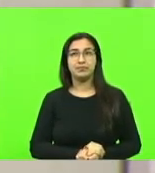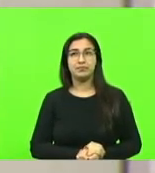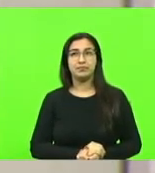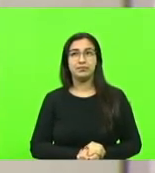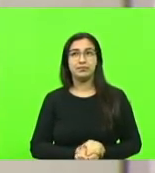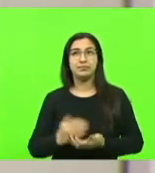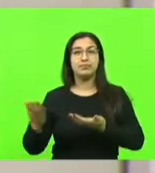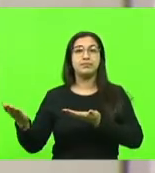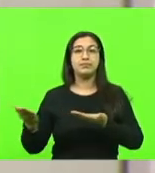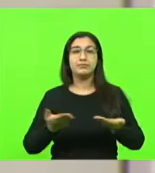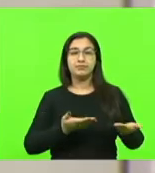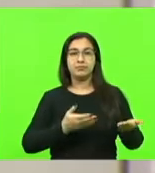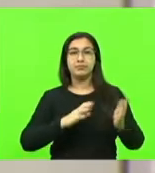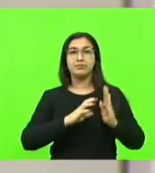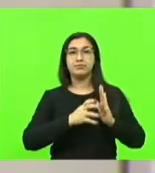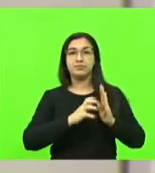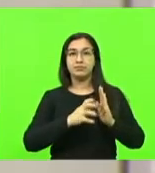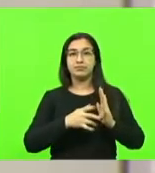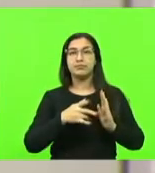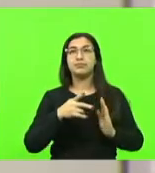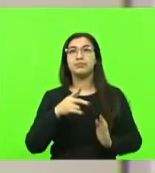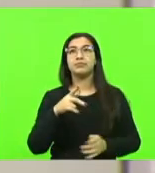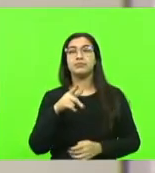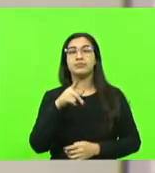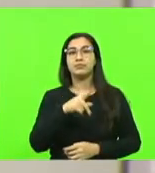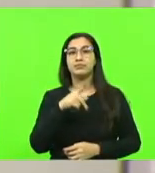Próximo bloco, bloco